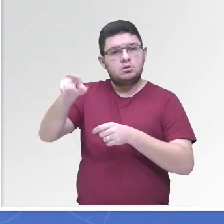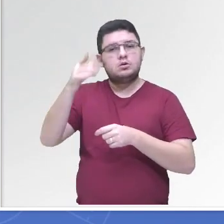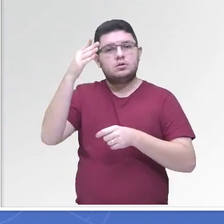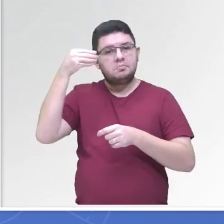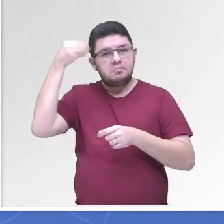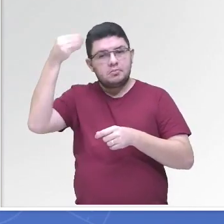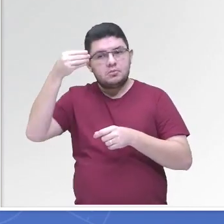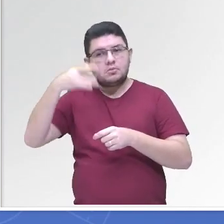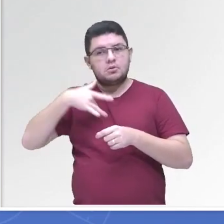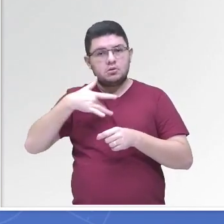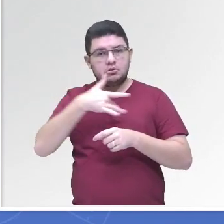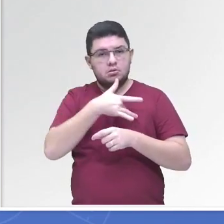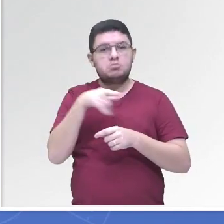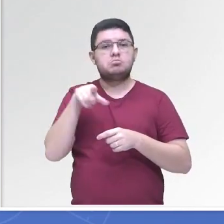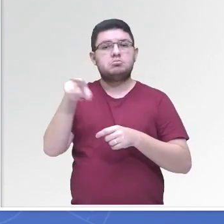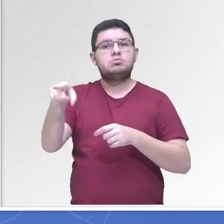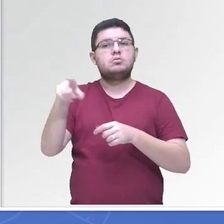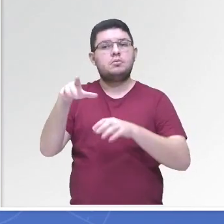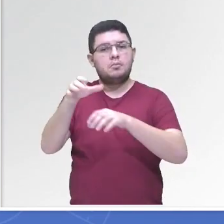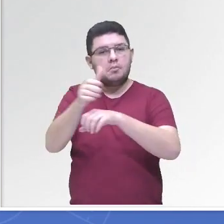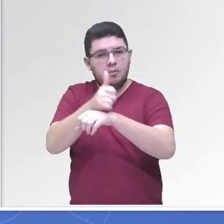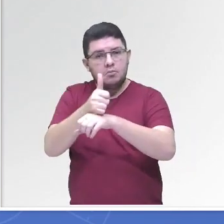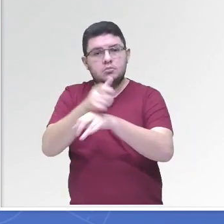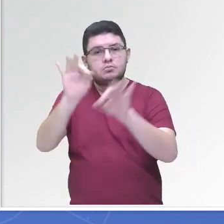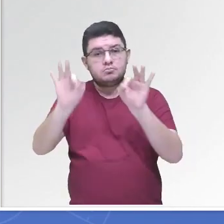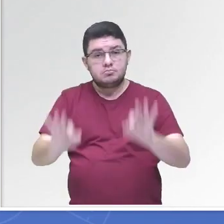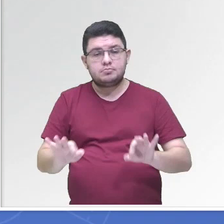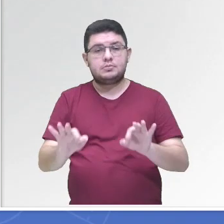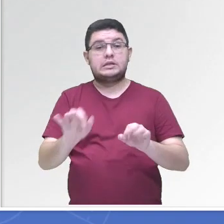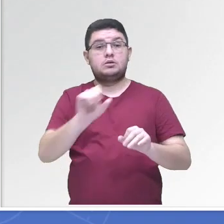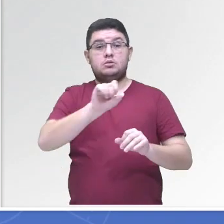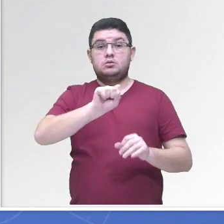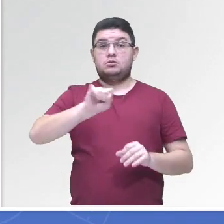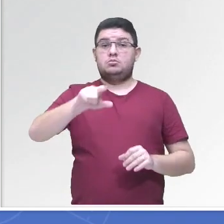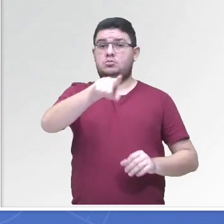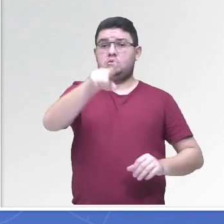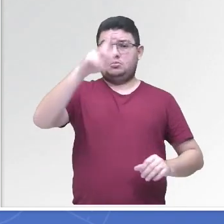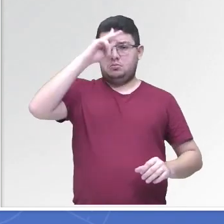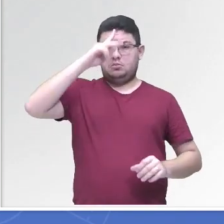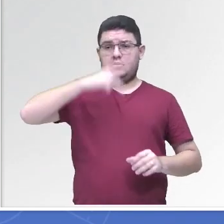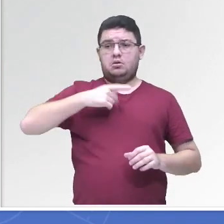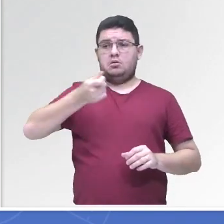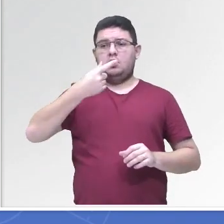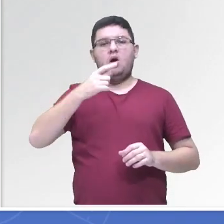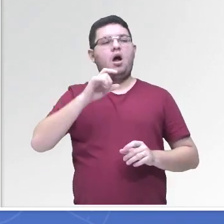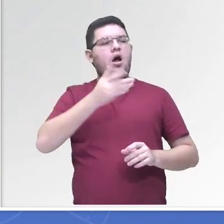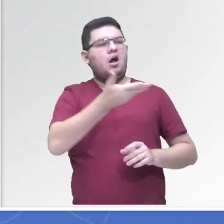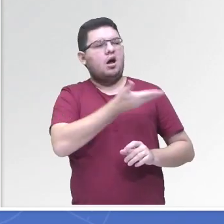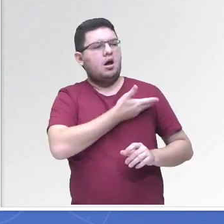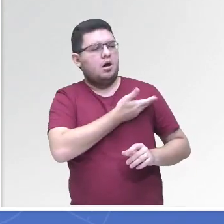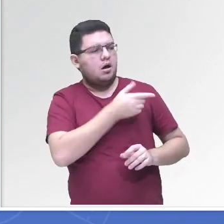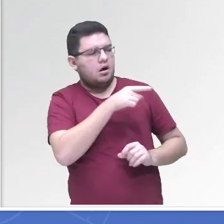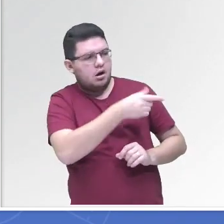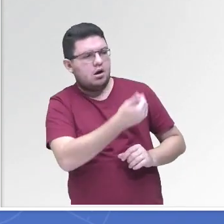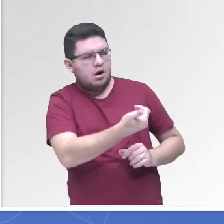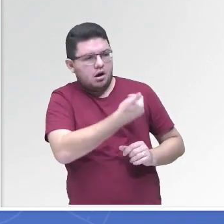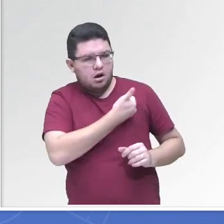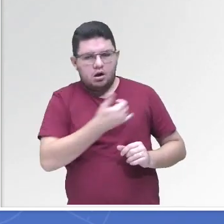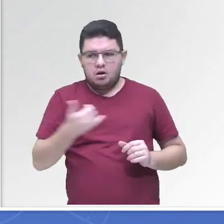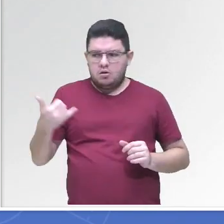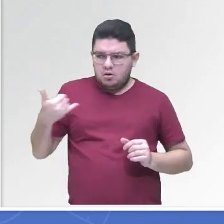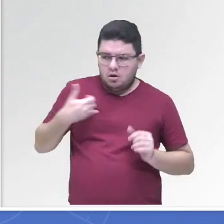orientar. Não tome remédio por conta própria, gente. Não tome o remédio porque seu amigo, o seu tio, a